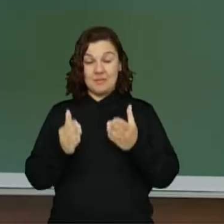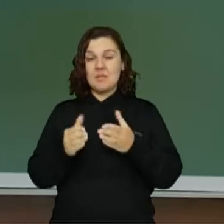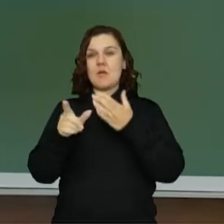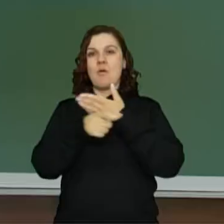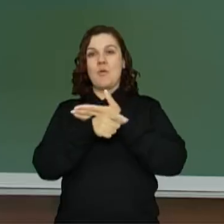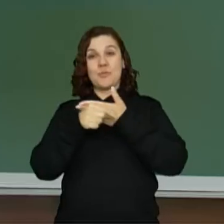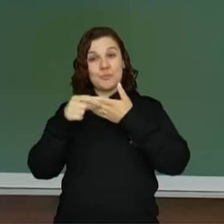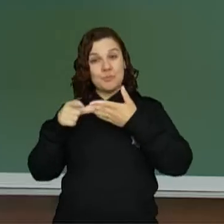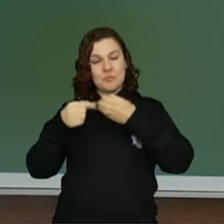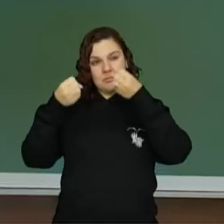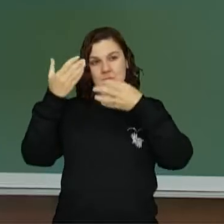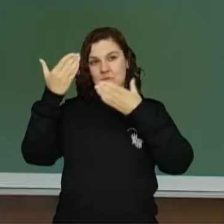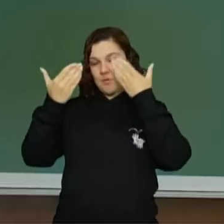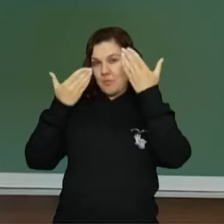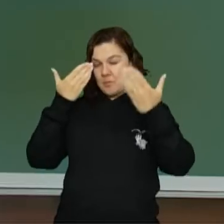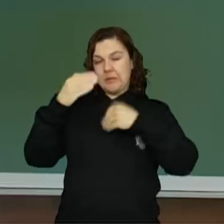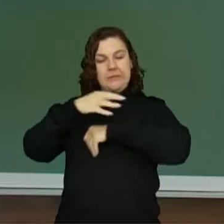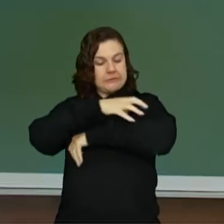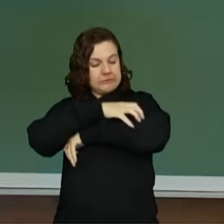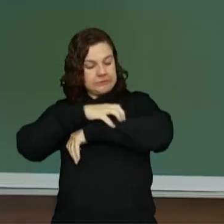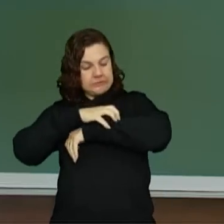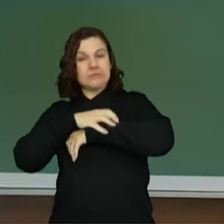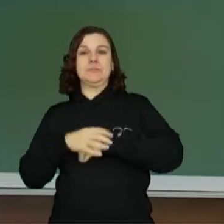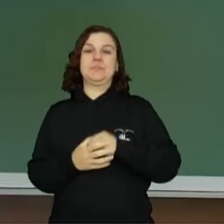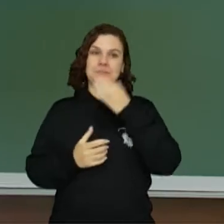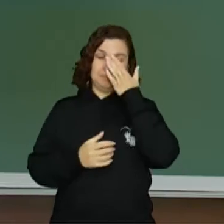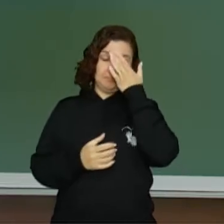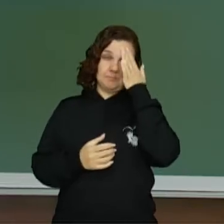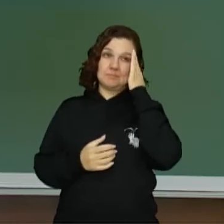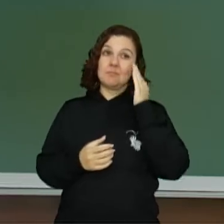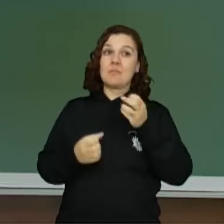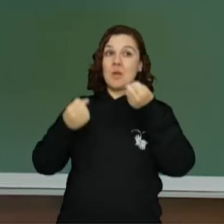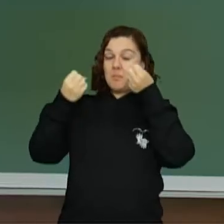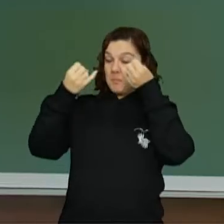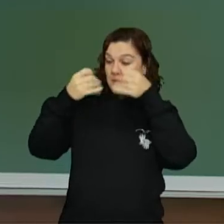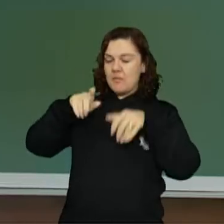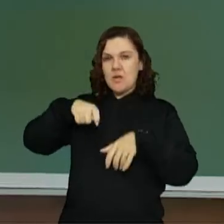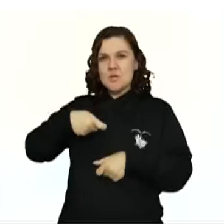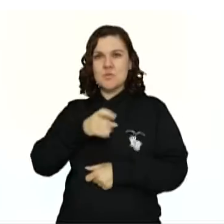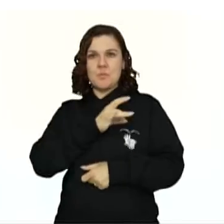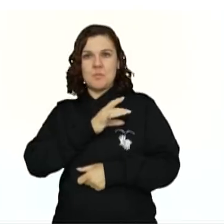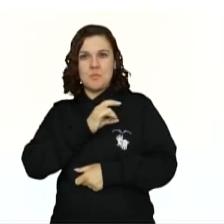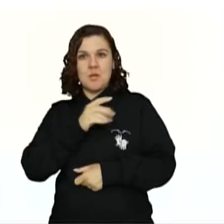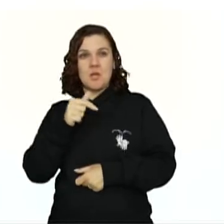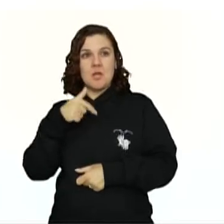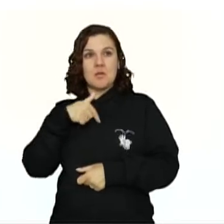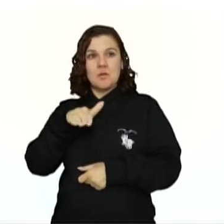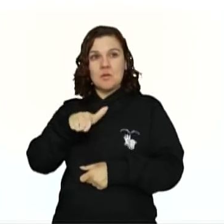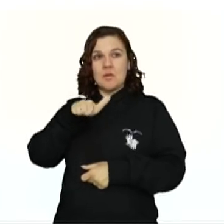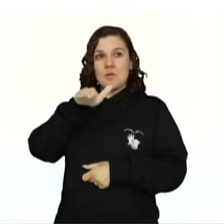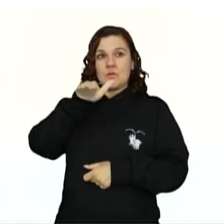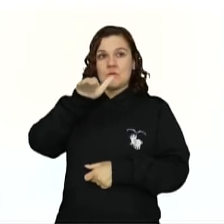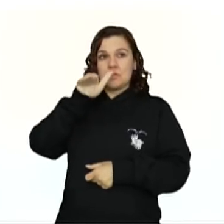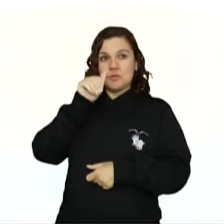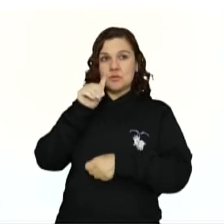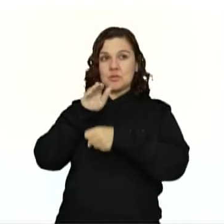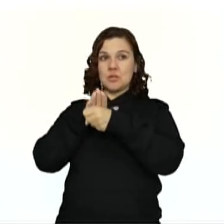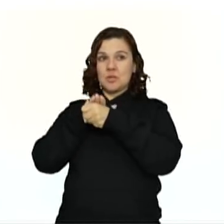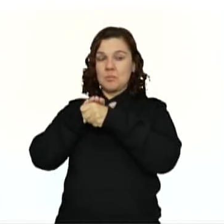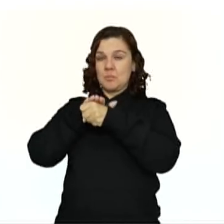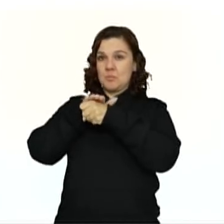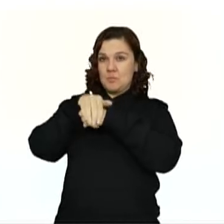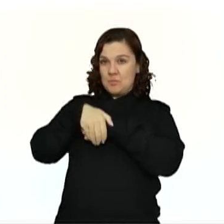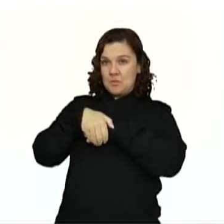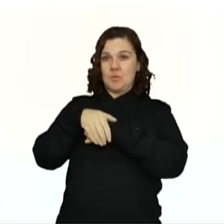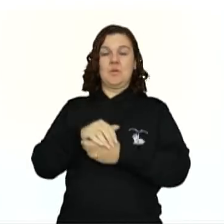faz essa comparação com o veludo áspero. Para falar do medo, eu chamo a noite. Por que ela